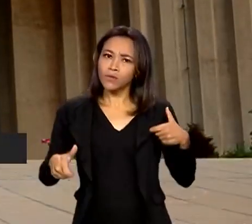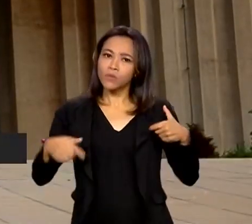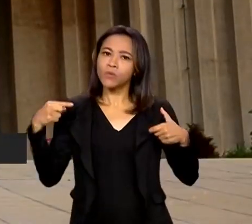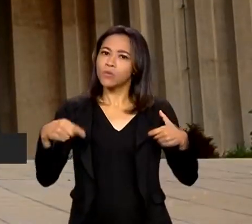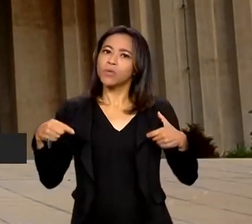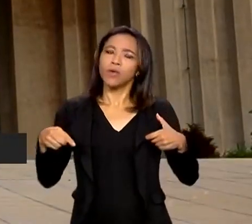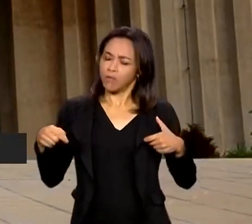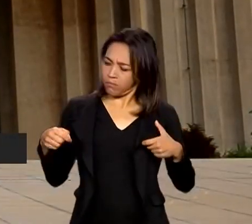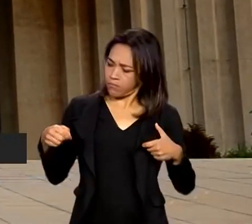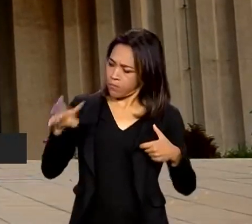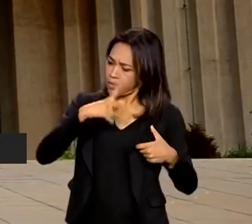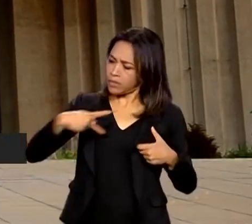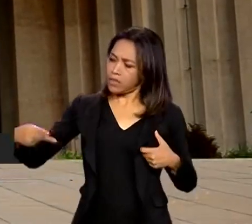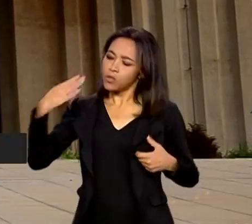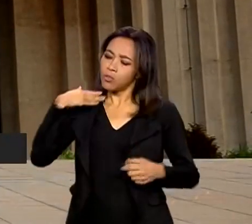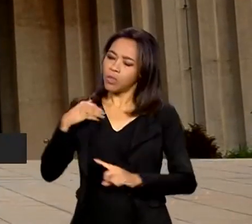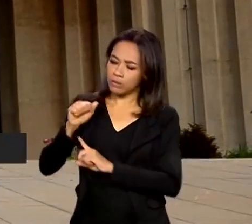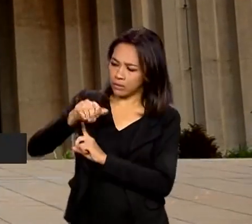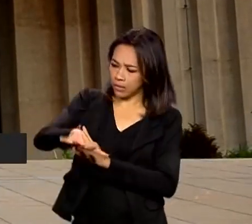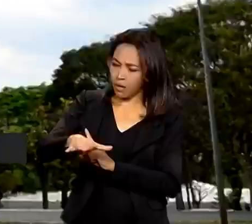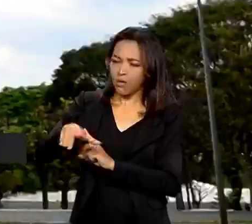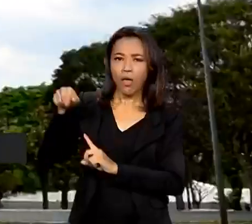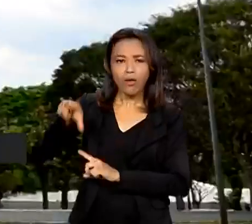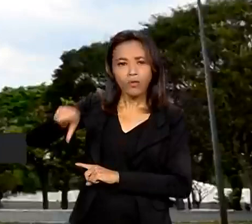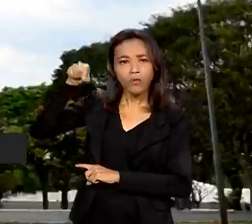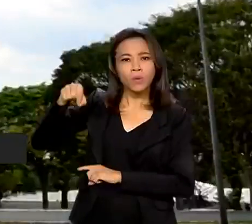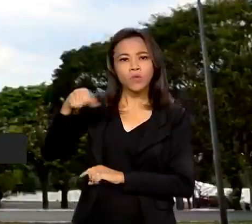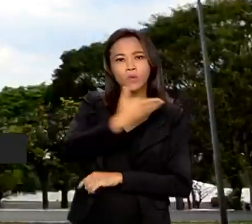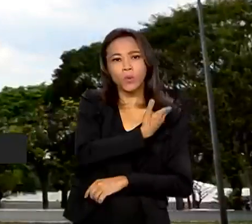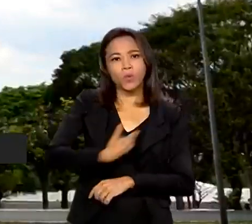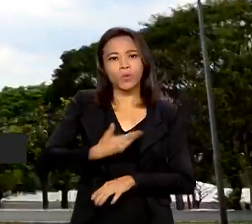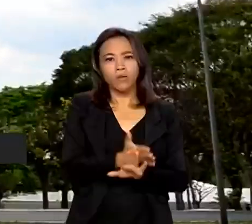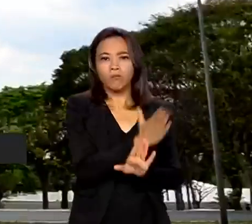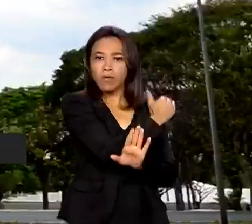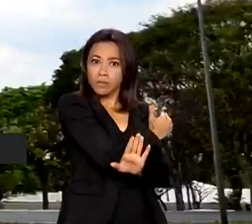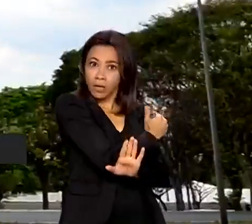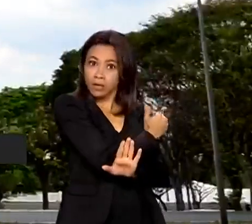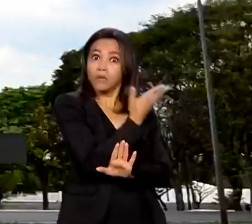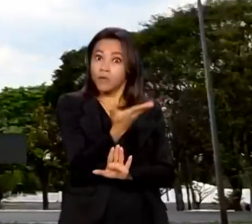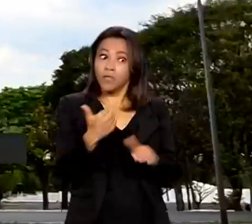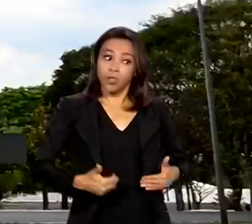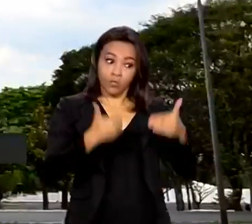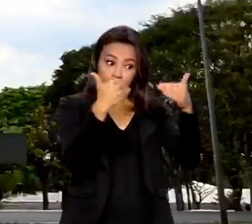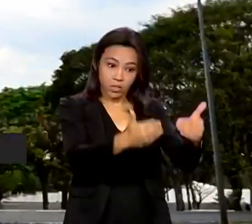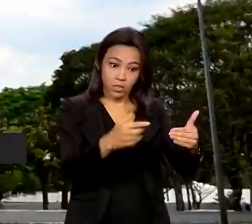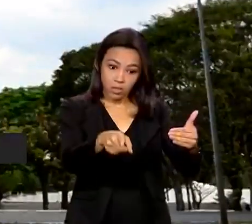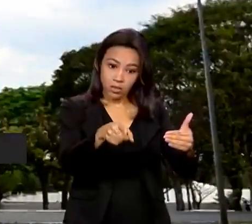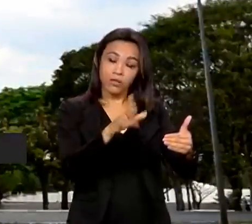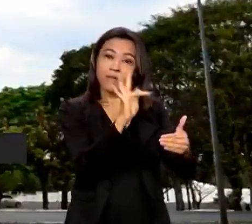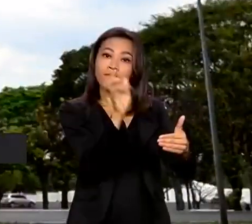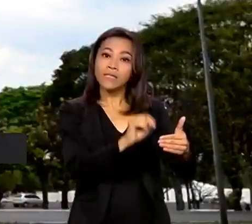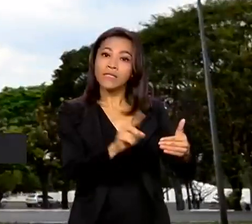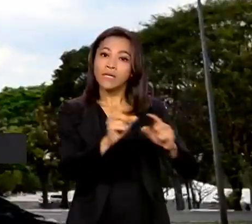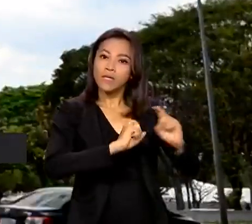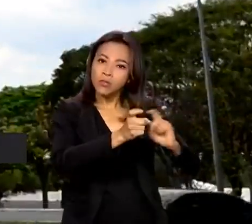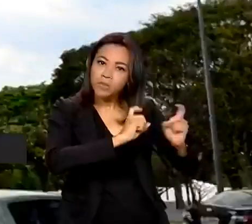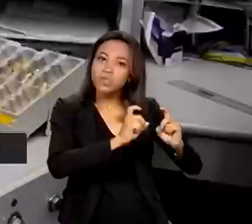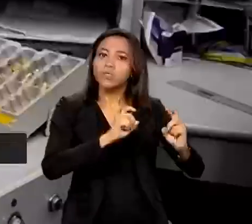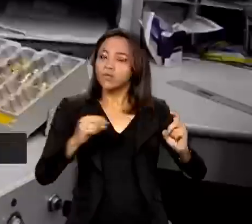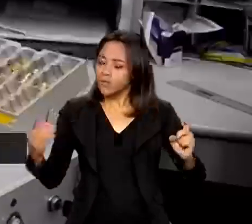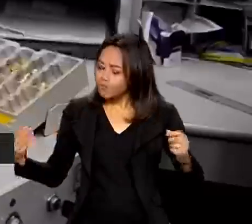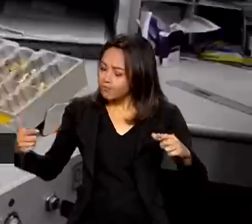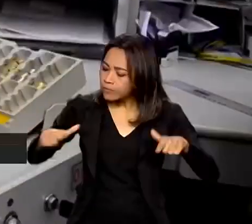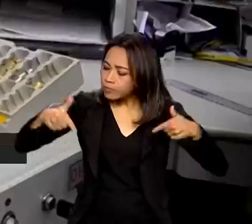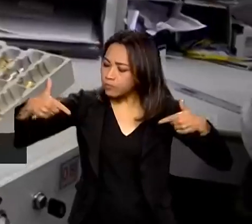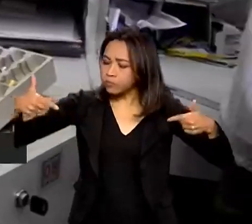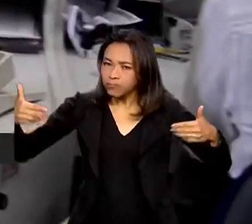Banco Central nomeado pelo governo anterior e que o Ministério da Fazenda e o Banco Central estão trabalhando para atuar em harmonia.